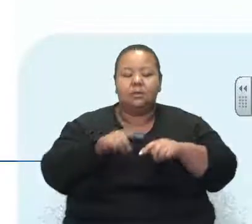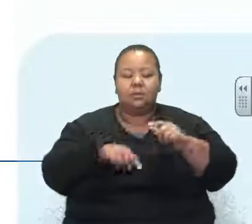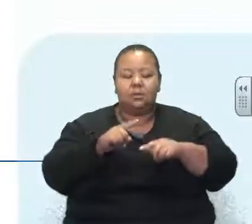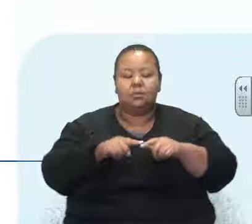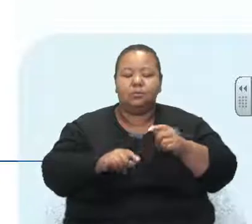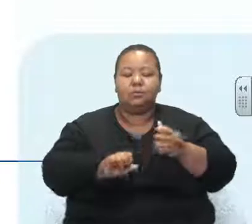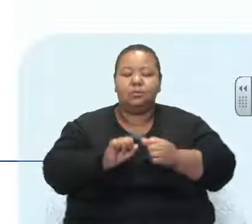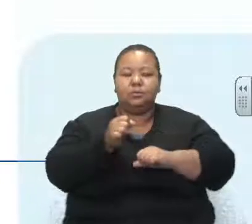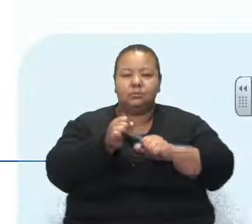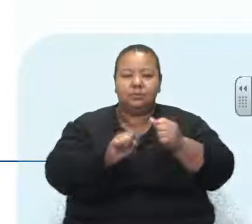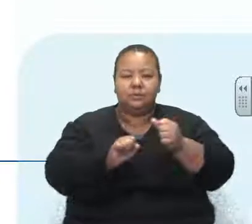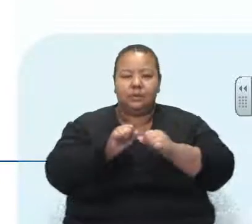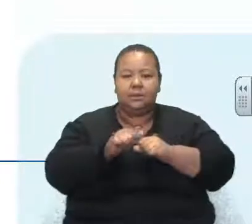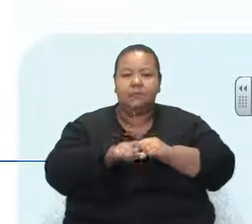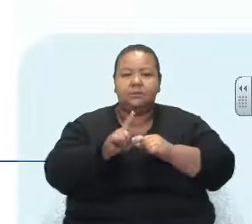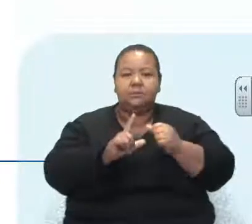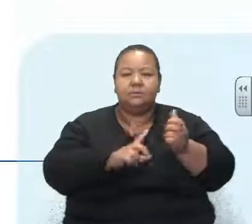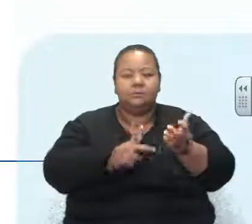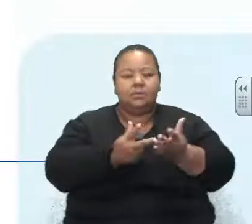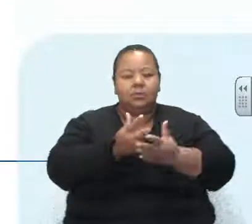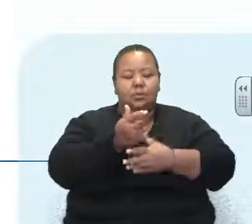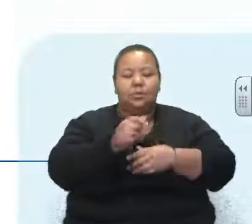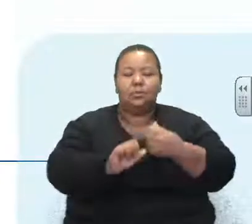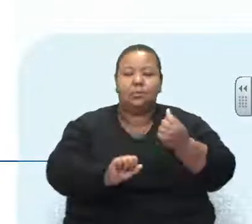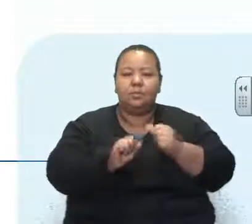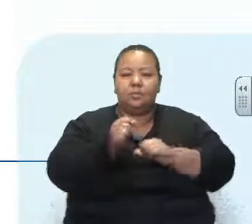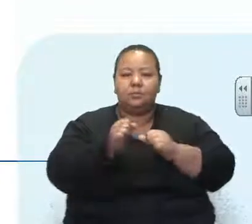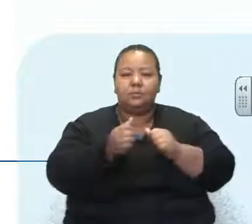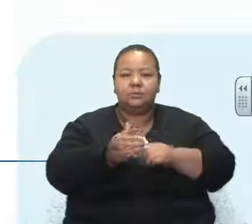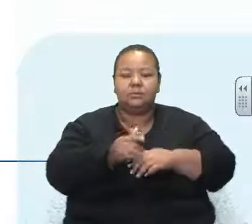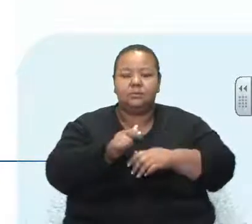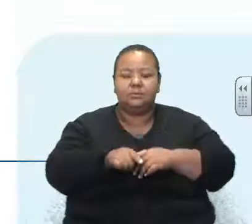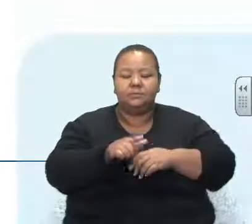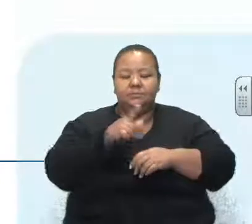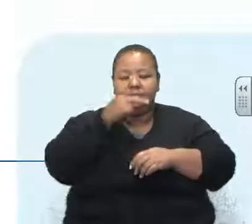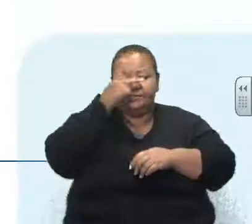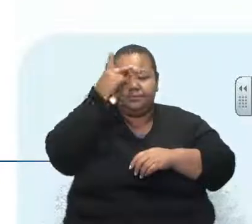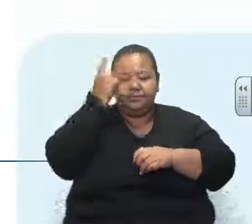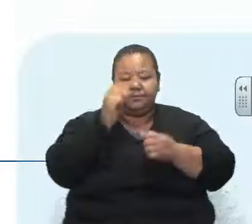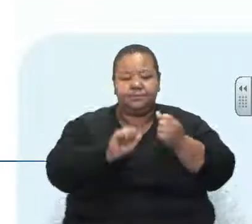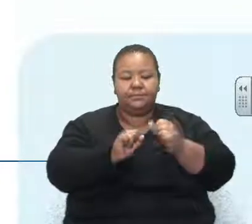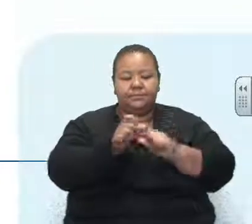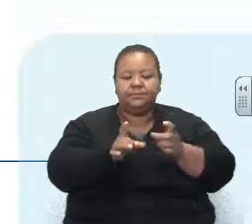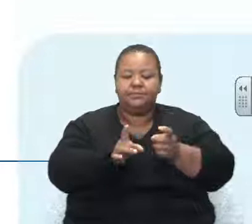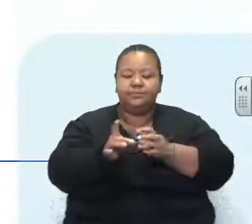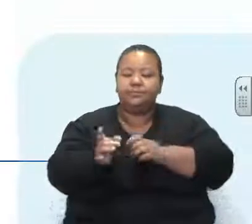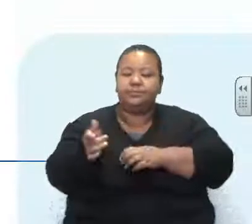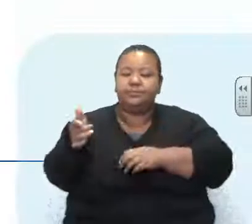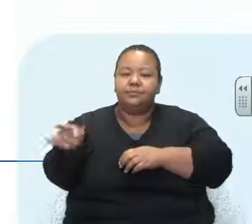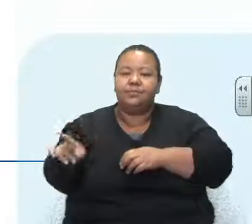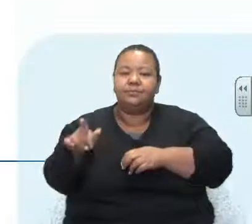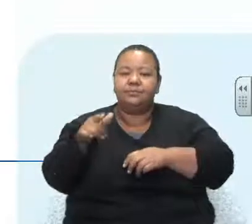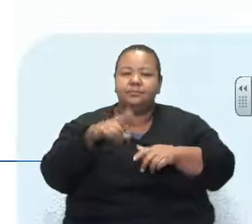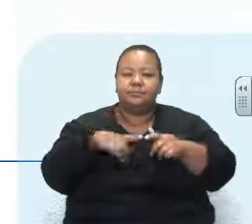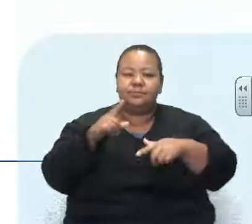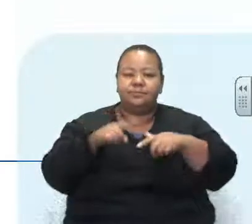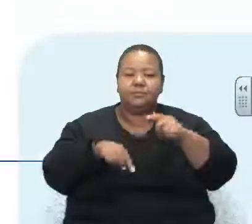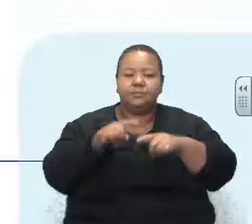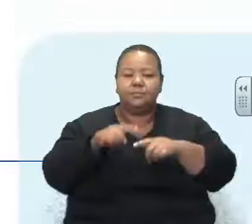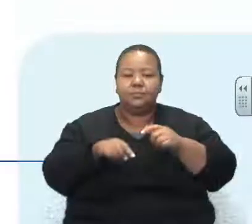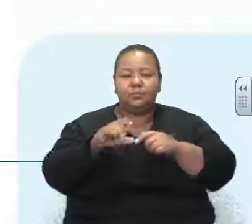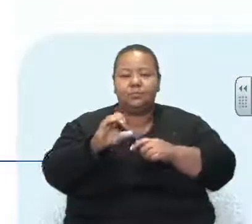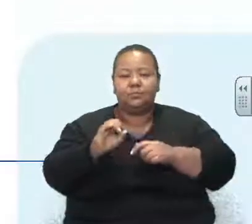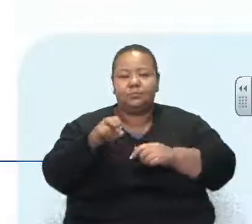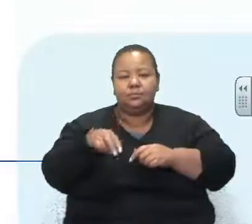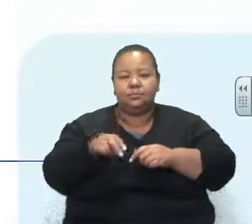que são aqueles consumidos, são adquiridos pelas indústrias, ou seja, uma indústria vem diretamente para outra, e aqueles produtos de consumo, que podem